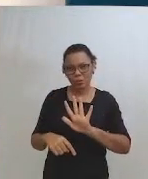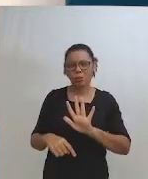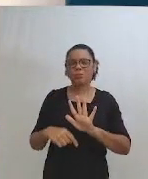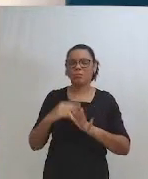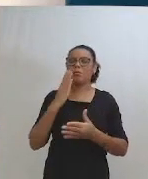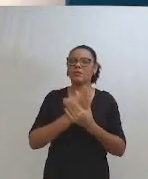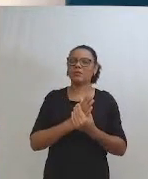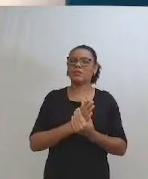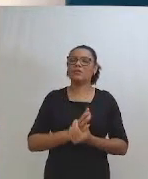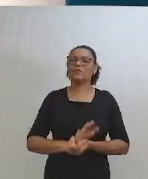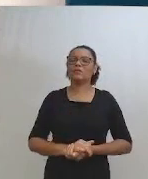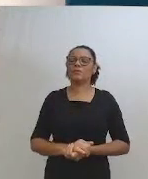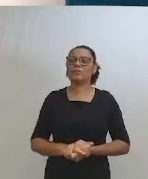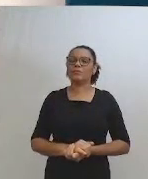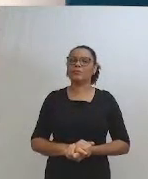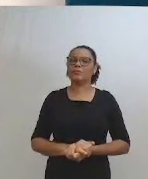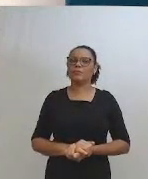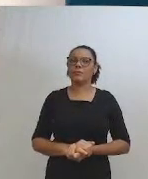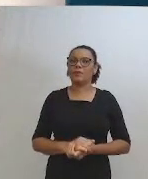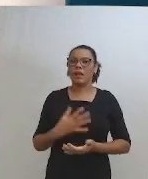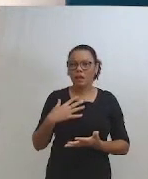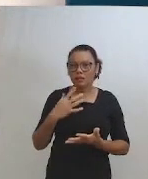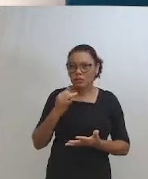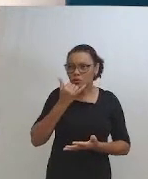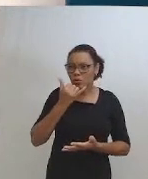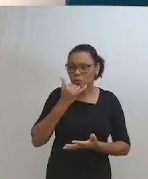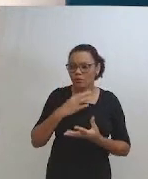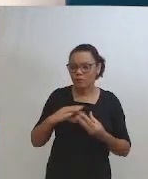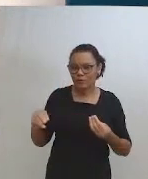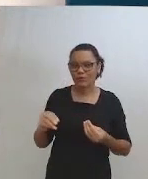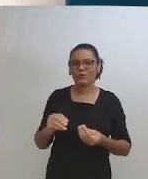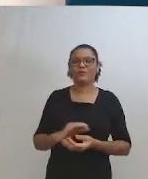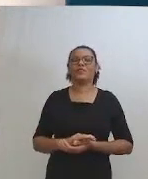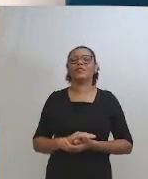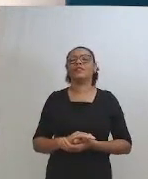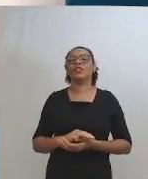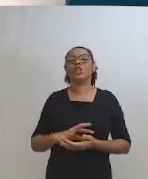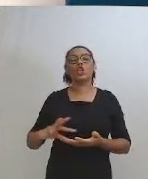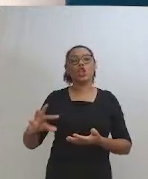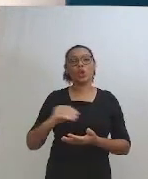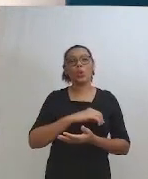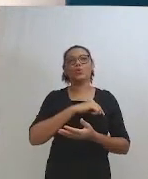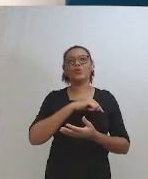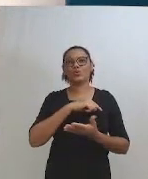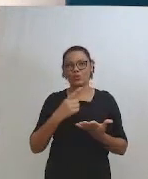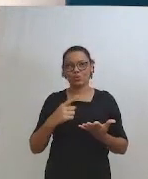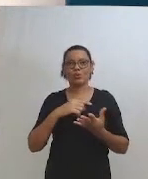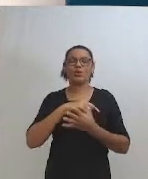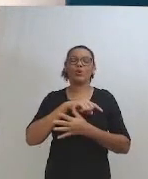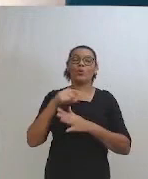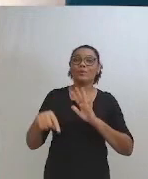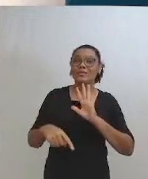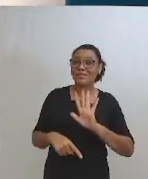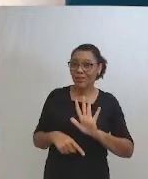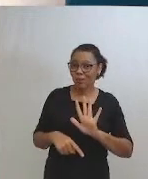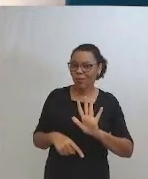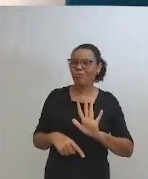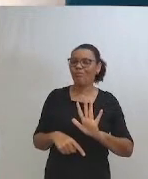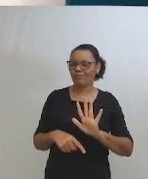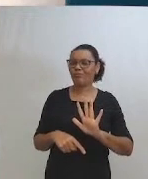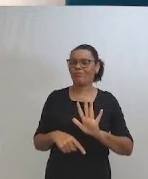Desculpa, está fugindo aqui. Em todos esses cinco agravos, eu estou